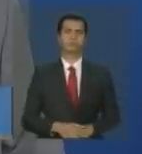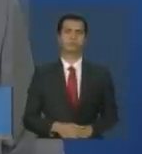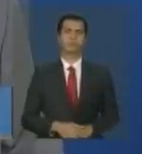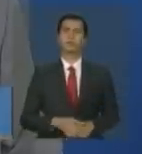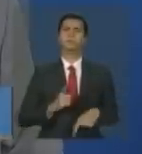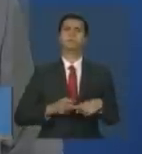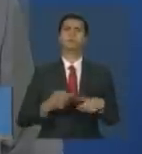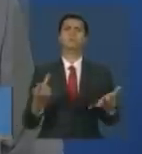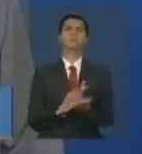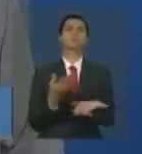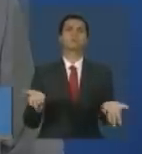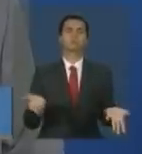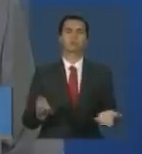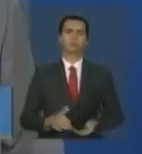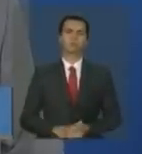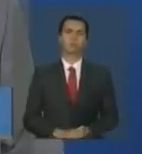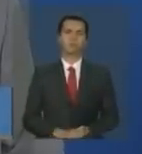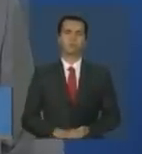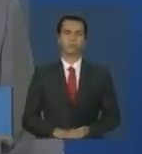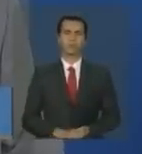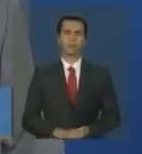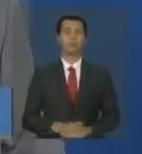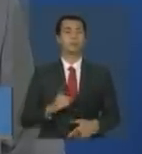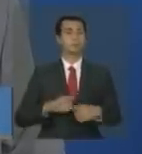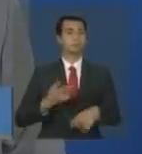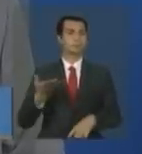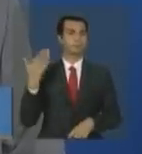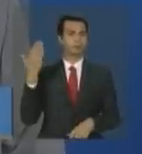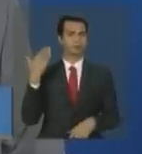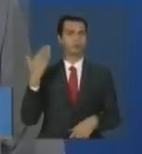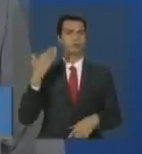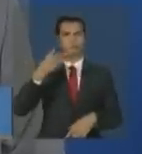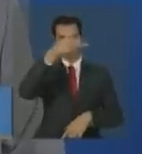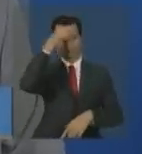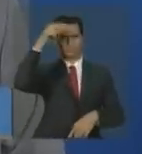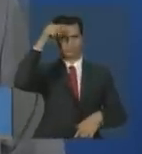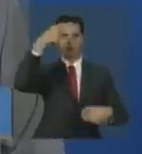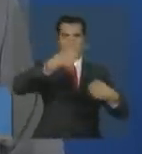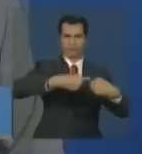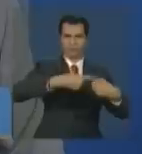Por quê? Ocorre que, até então, os municípios, eles tinham uma